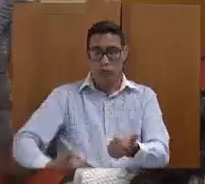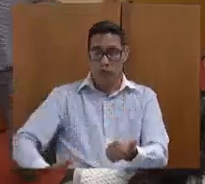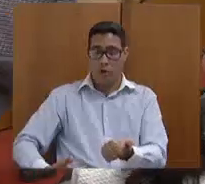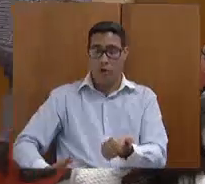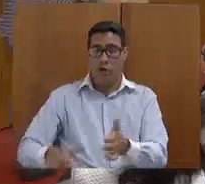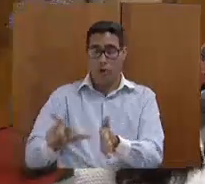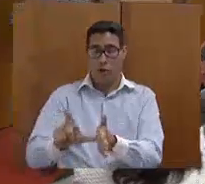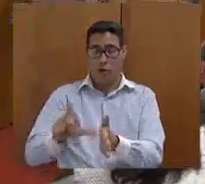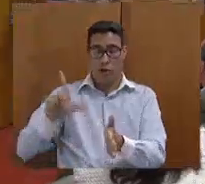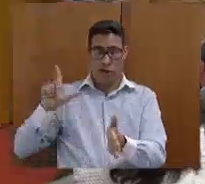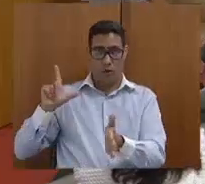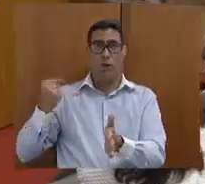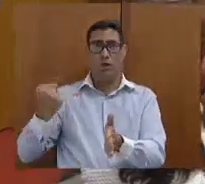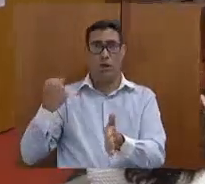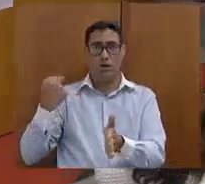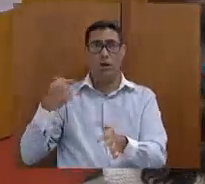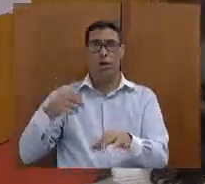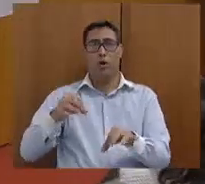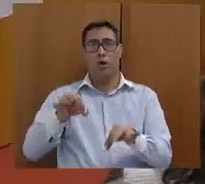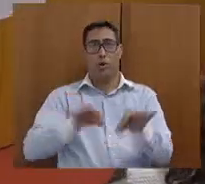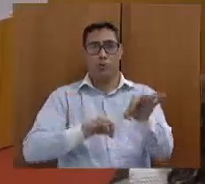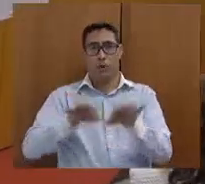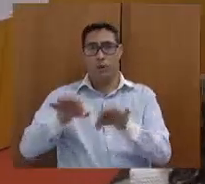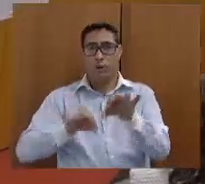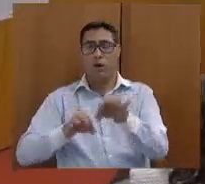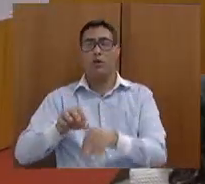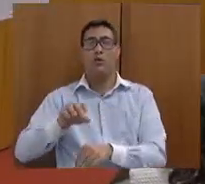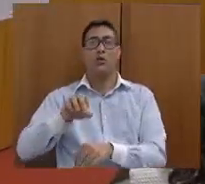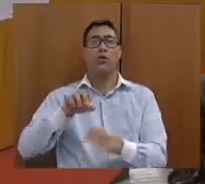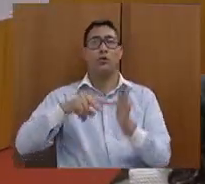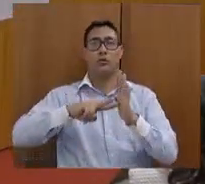é o processo que o último